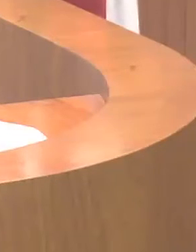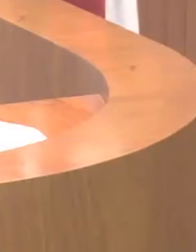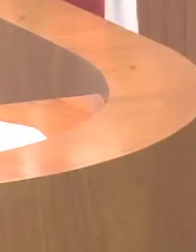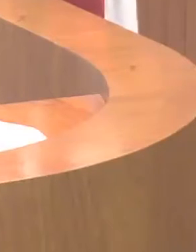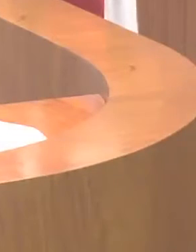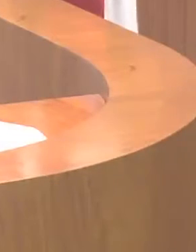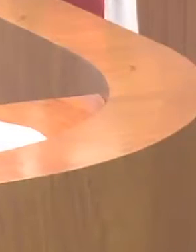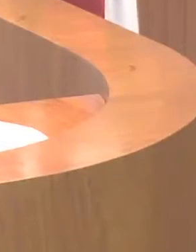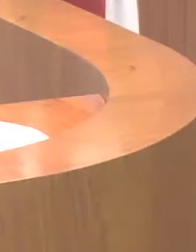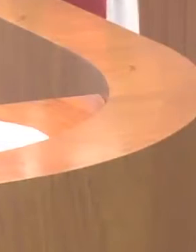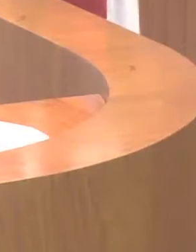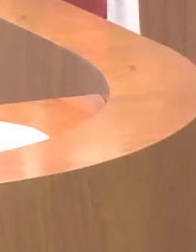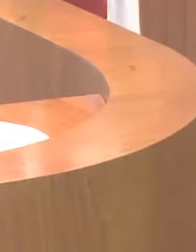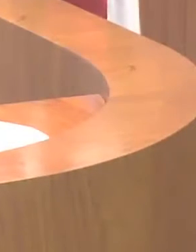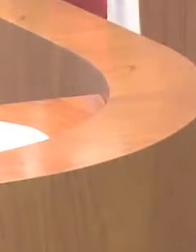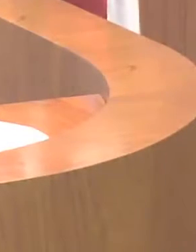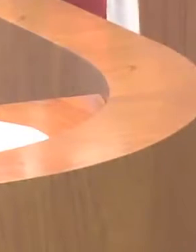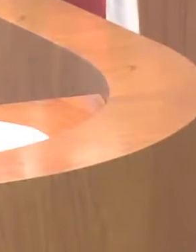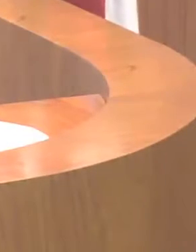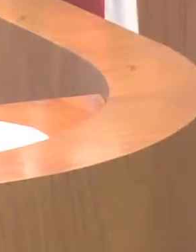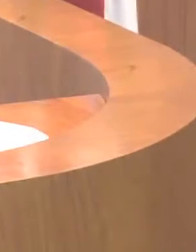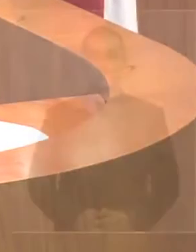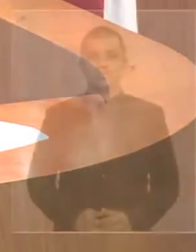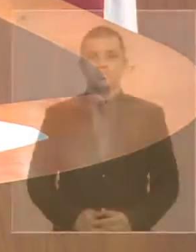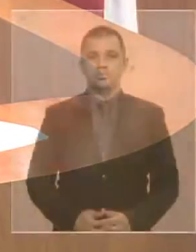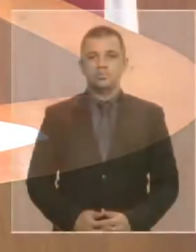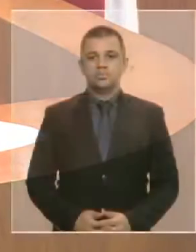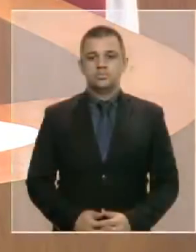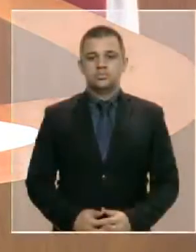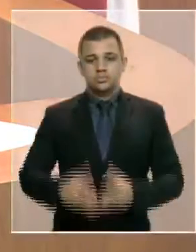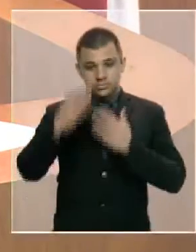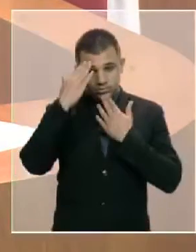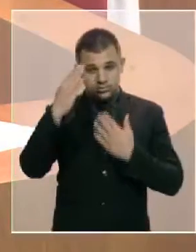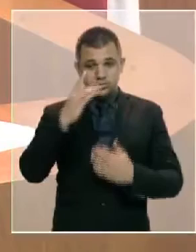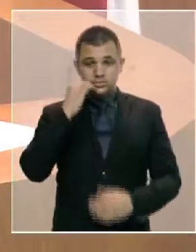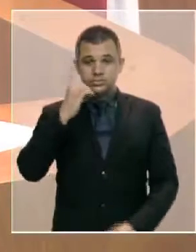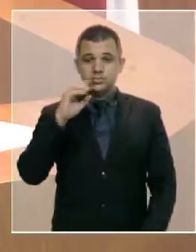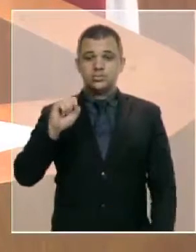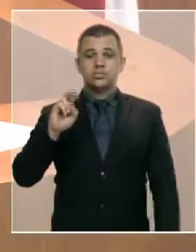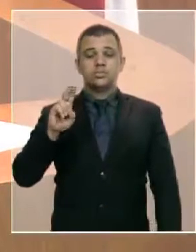Adriano. Eu pergunto, faço uma pergunta simples, simples.